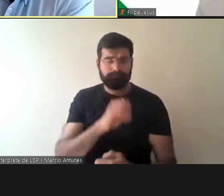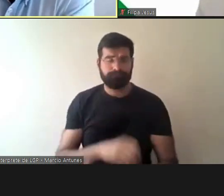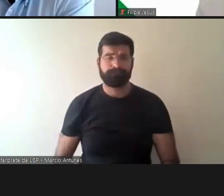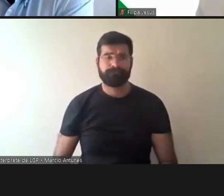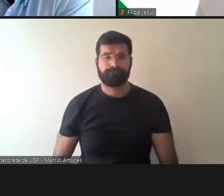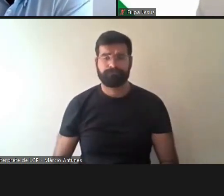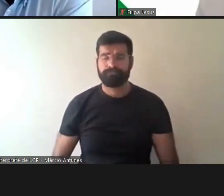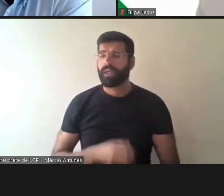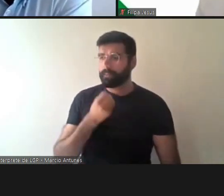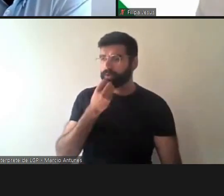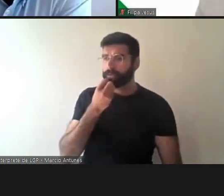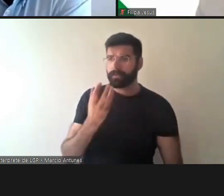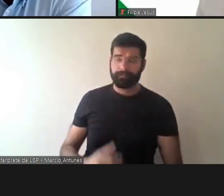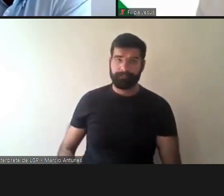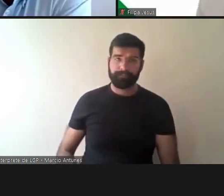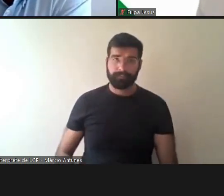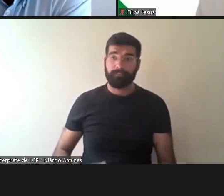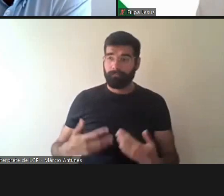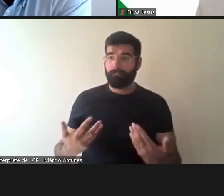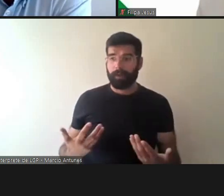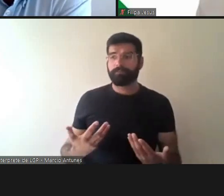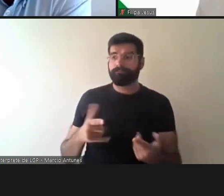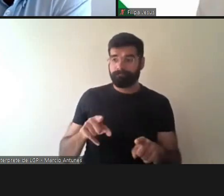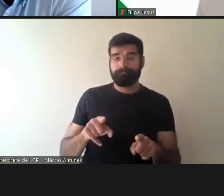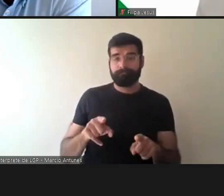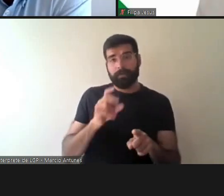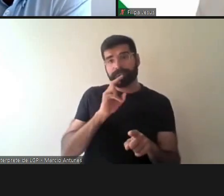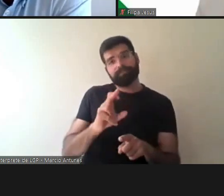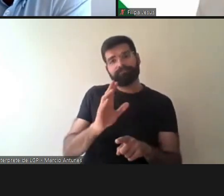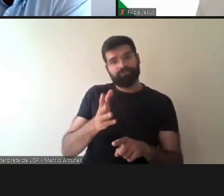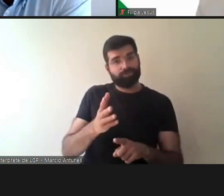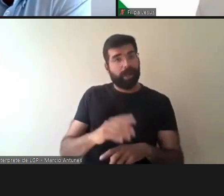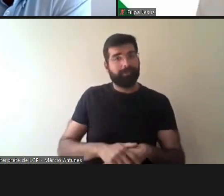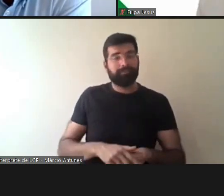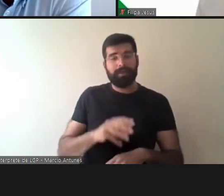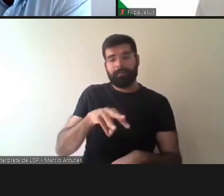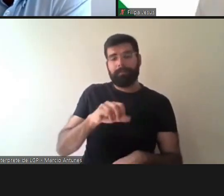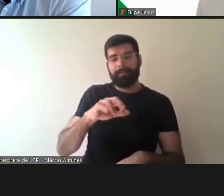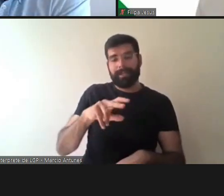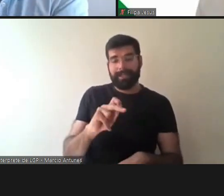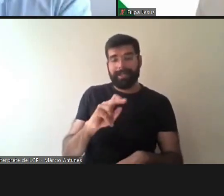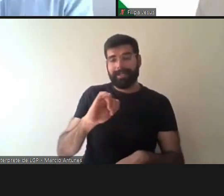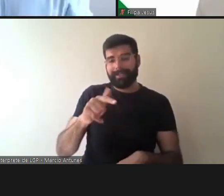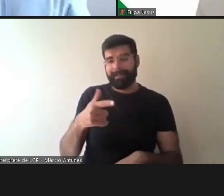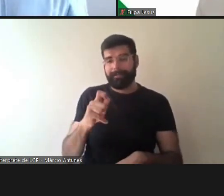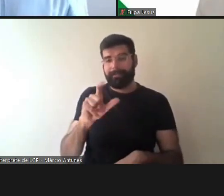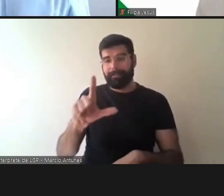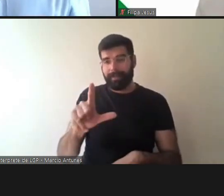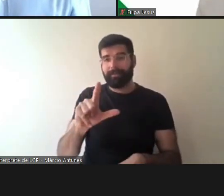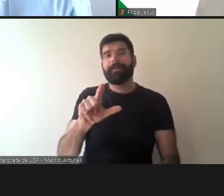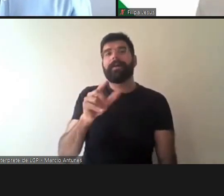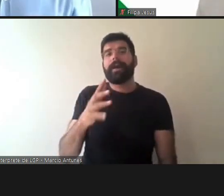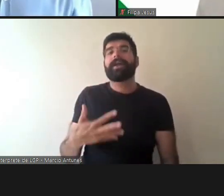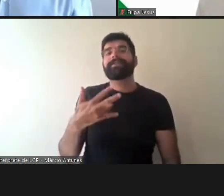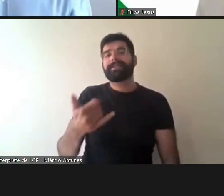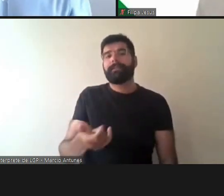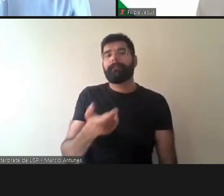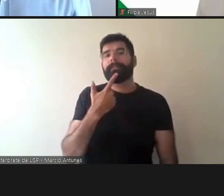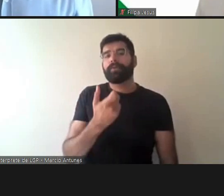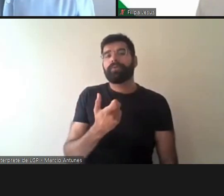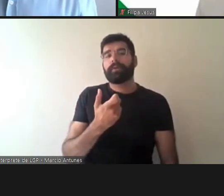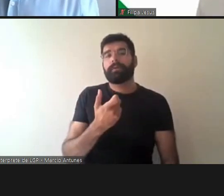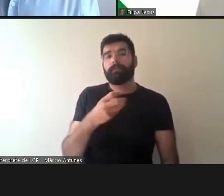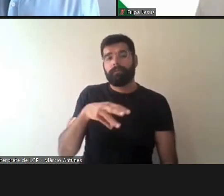Muito bem. Portanto, fica aqui a resposta para a Maria Isabel Figueiredo e agora avançamos para o Marco